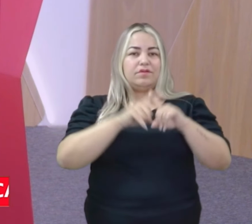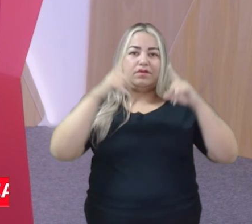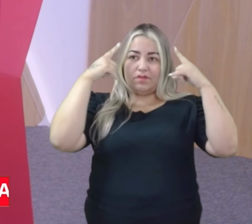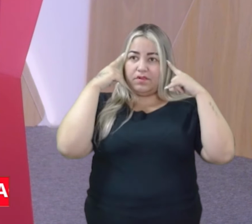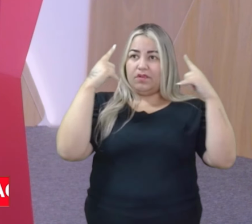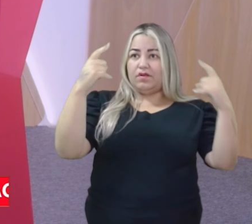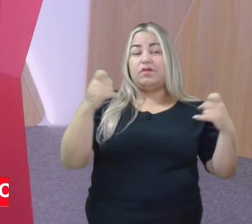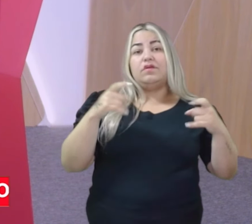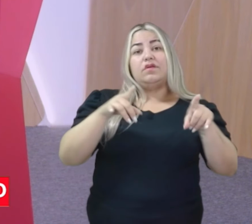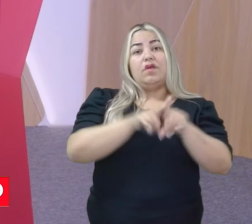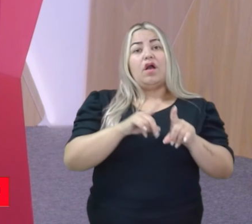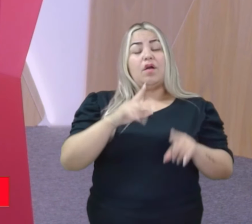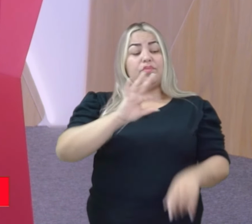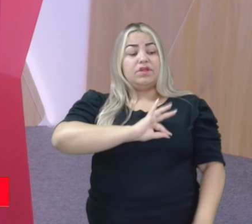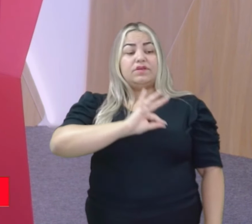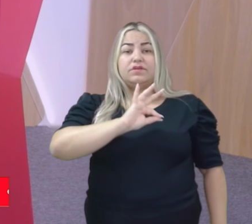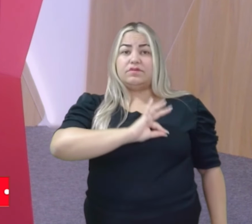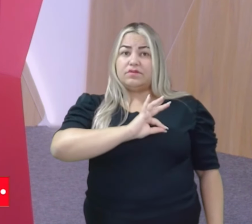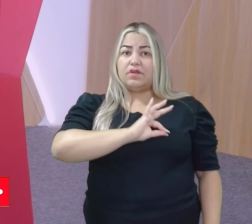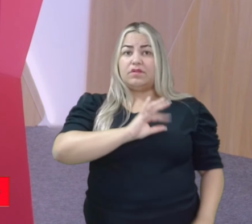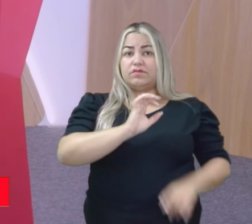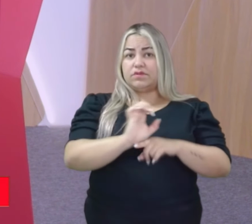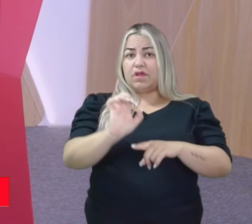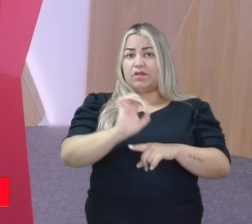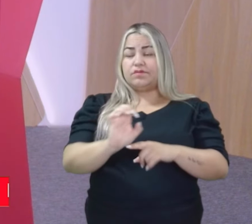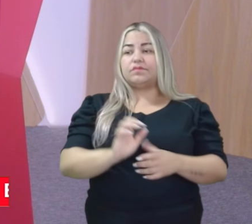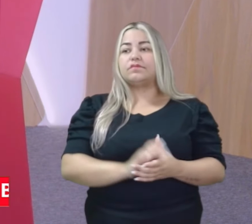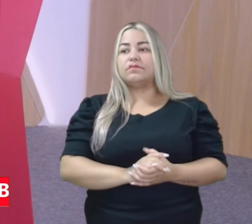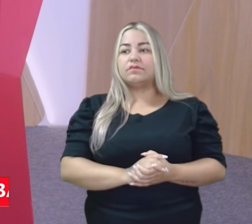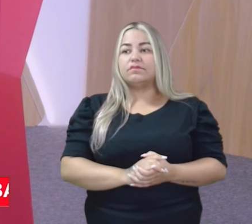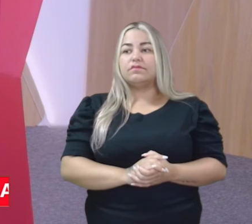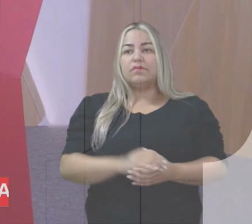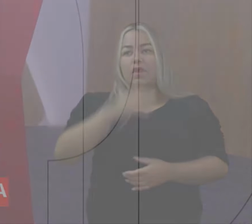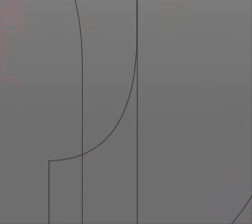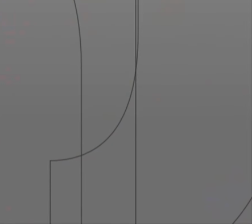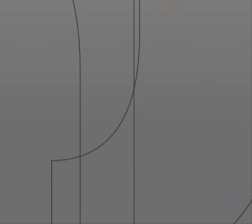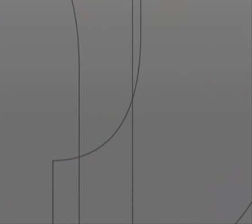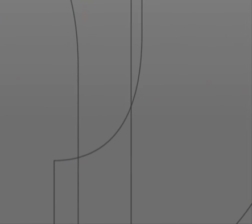casos de violência recente envolvendo a Polícia Militar do Estado.